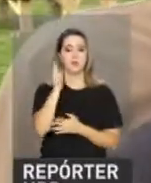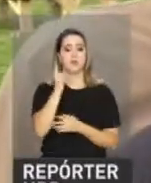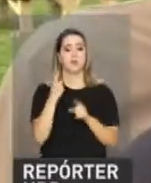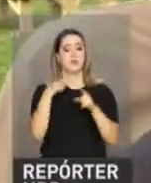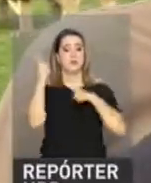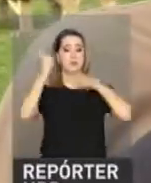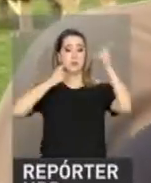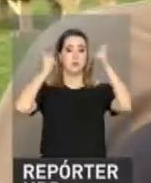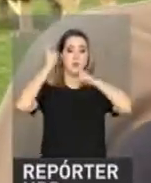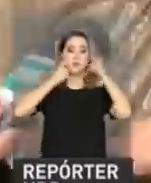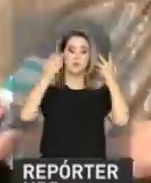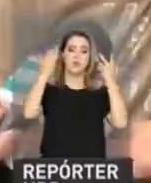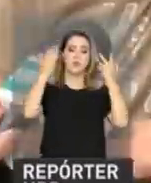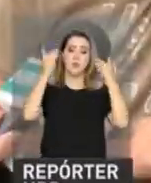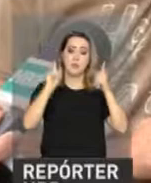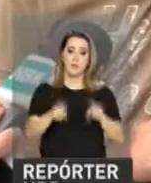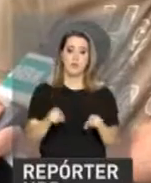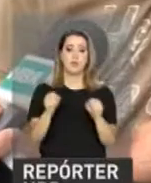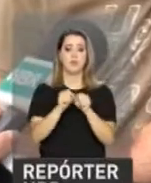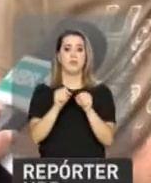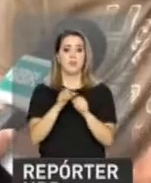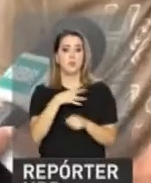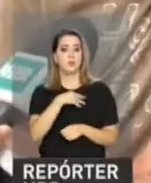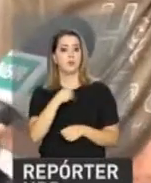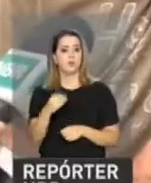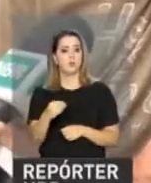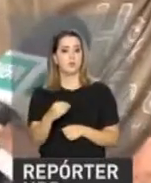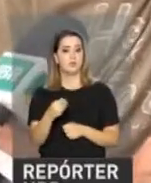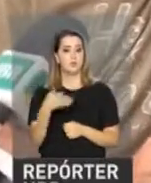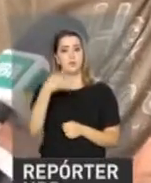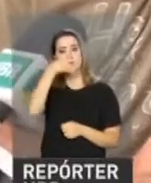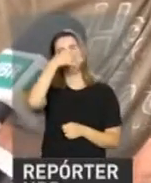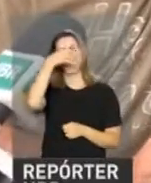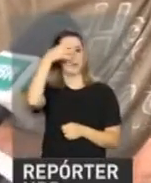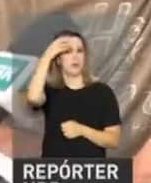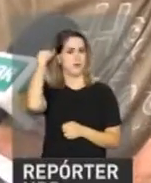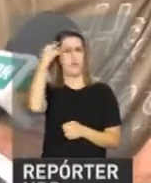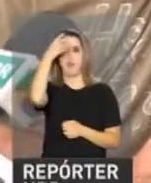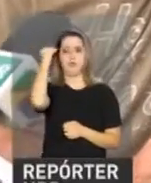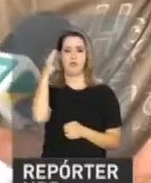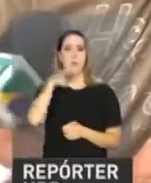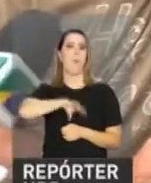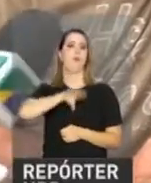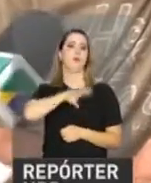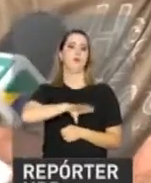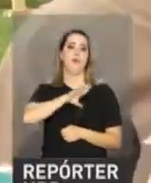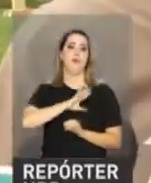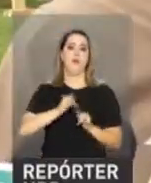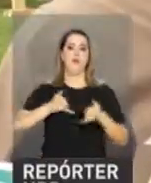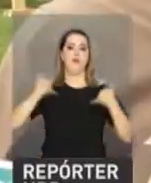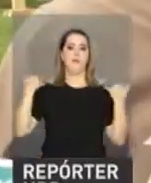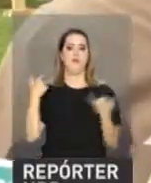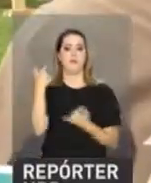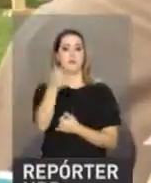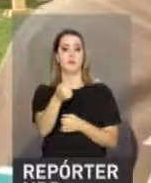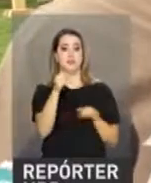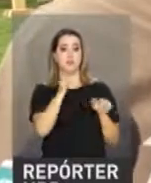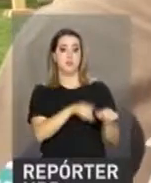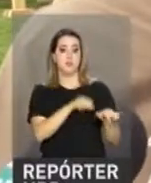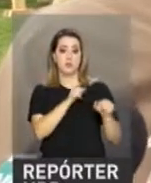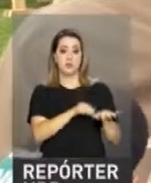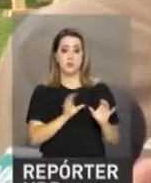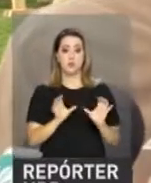maiores preocupações dele é fazer com que os filhos não esqueçam o português. A festa do 7 de setembro